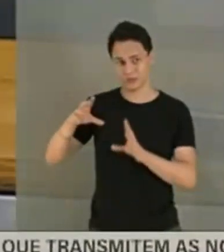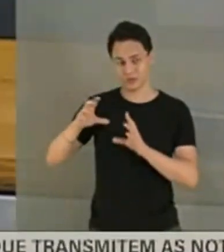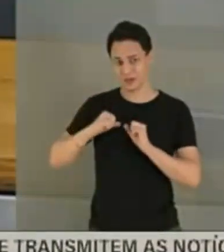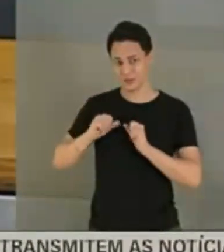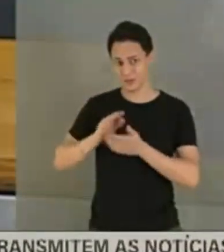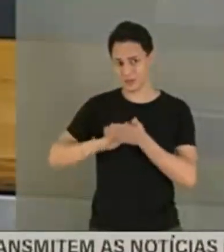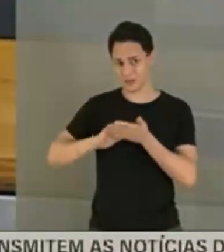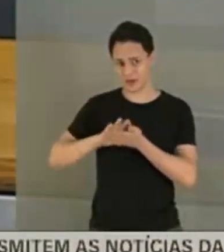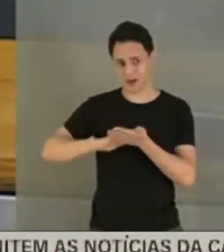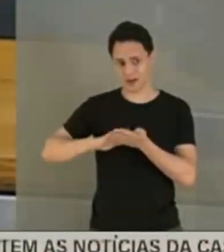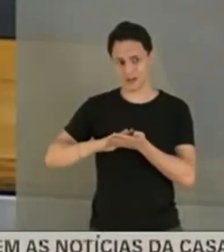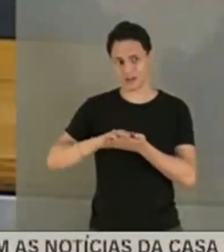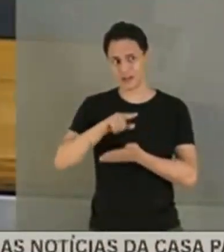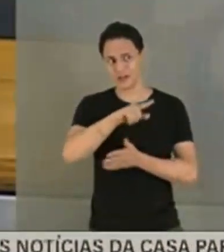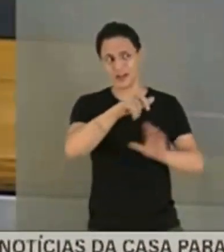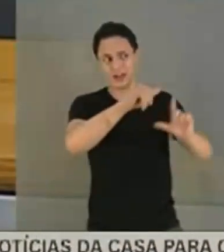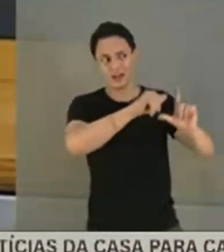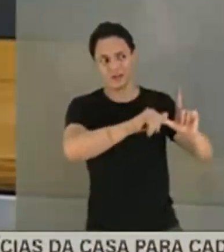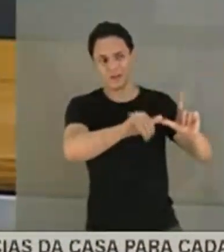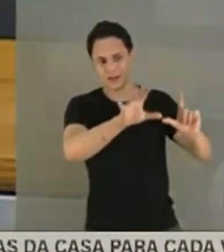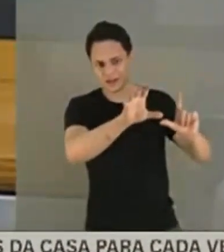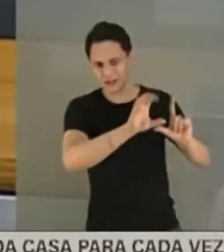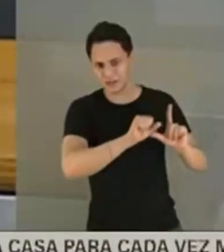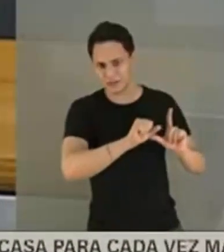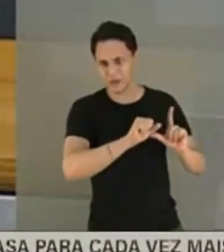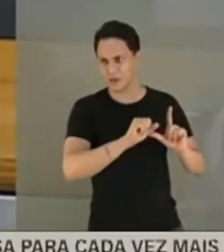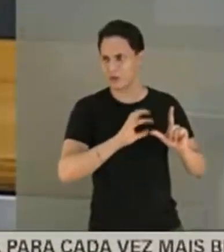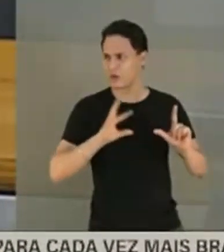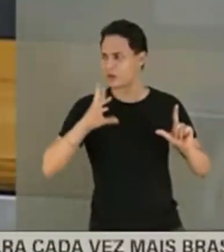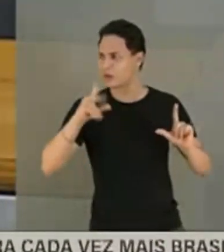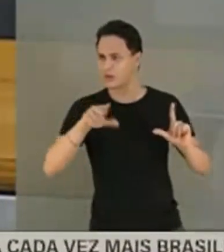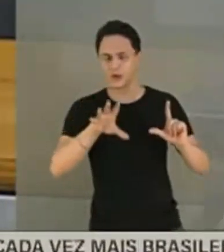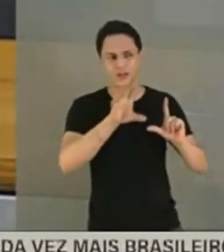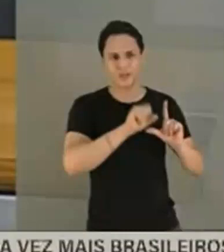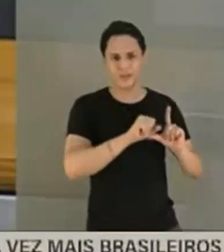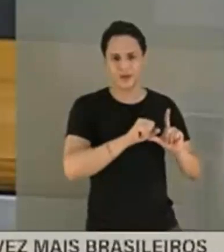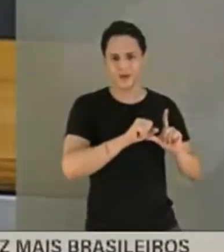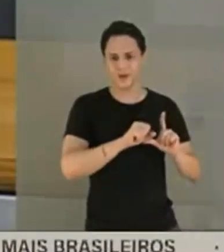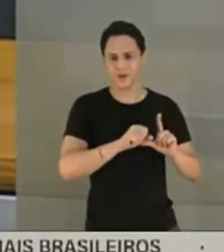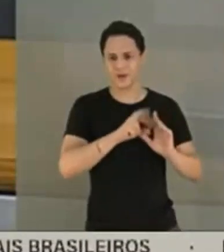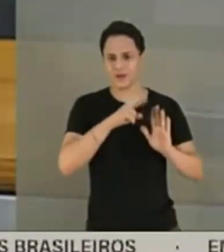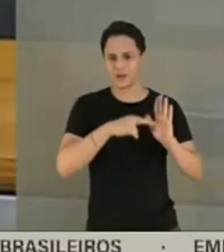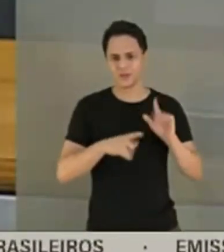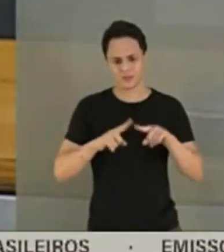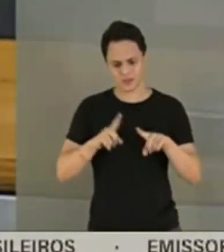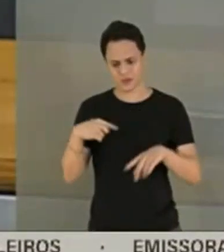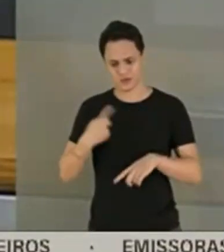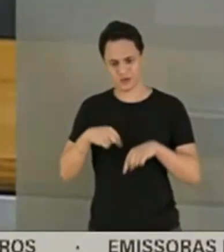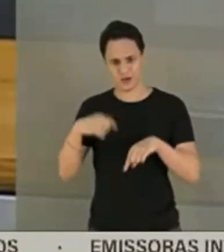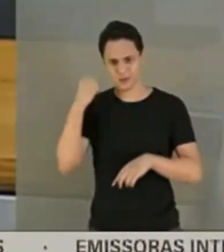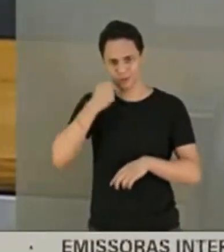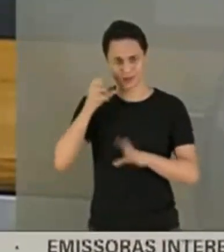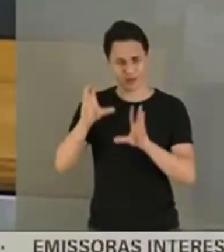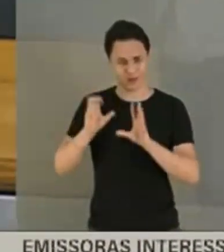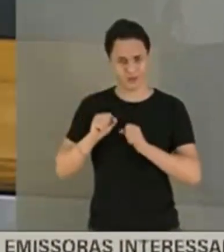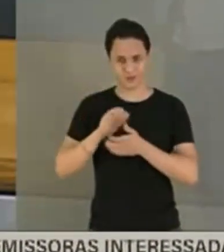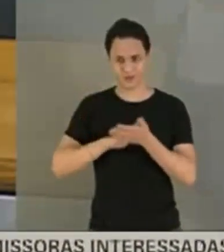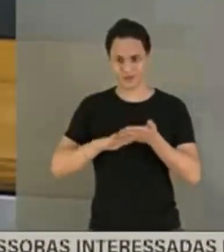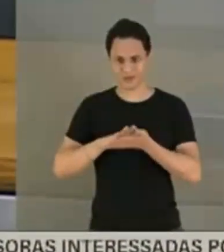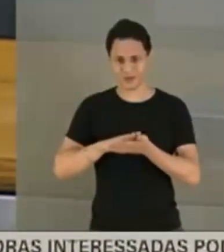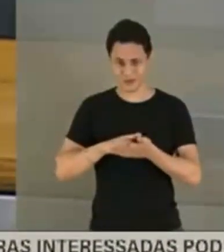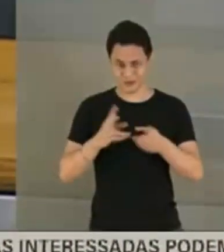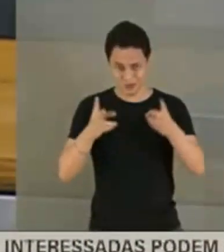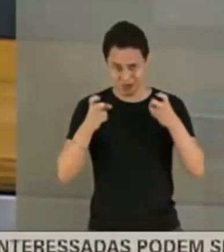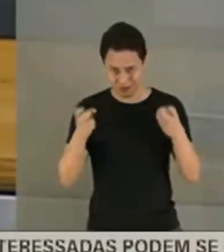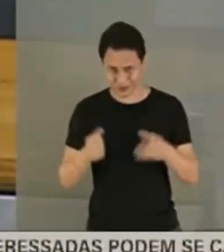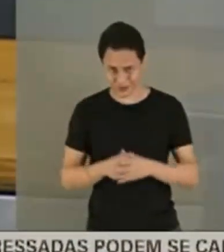conhecimento. A imprensa tomou, todo mundo tomou, os senadores que estão aqui trabalhando, se dedicando, não tomaram. Para você ver o nível que a gente